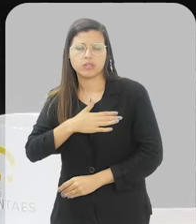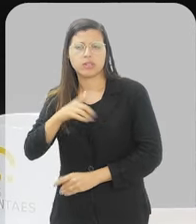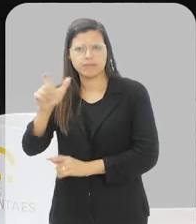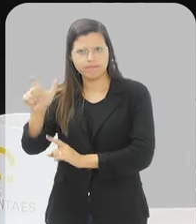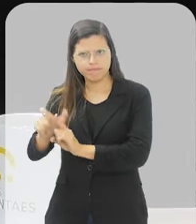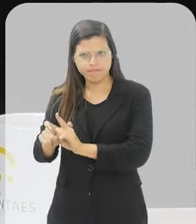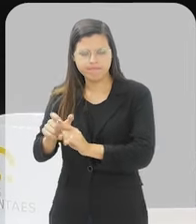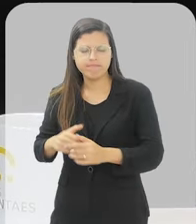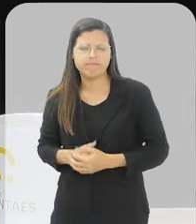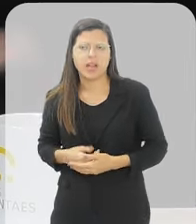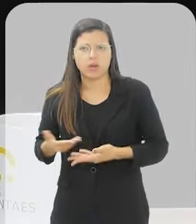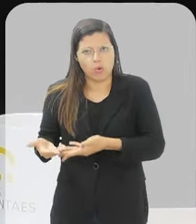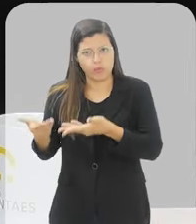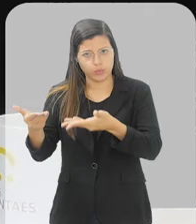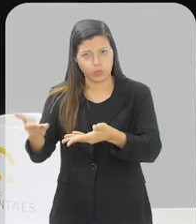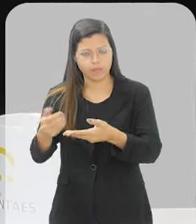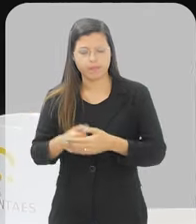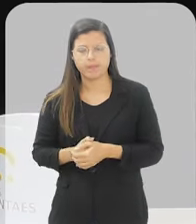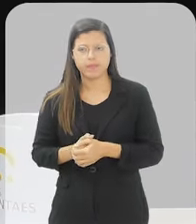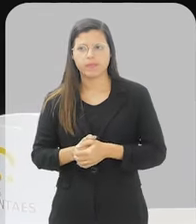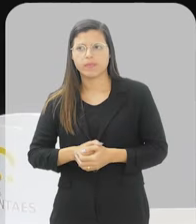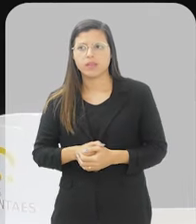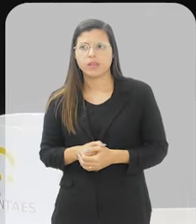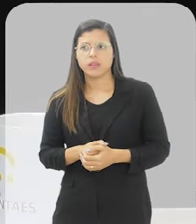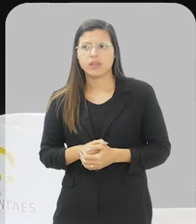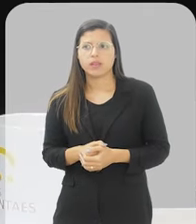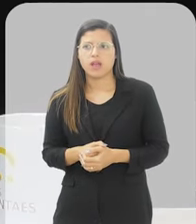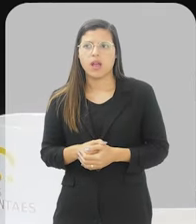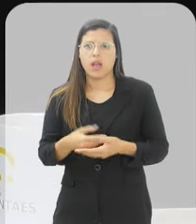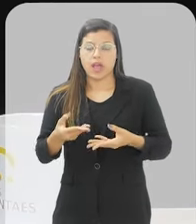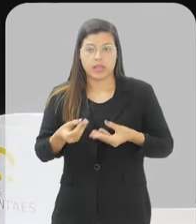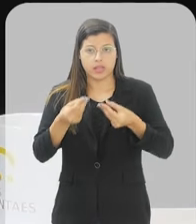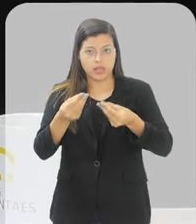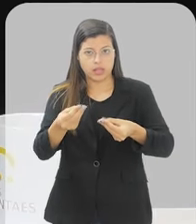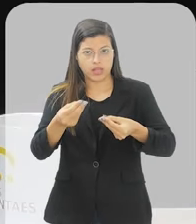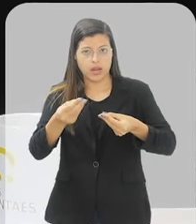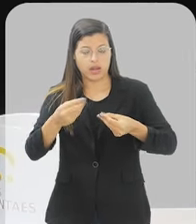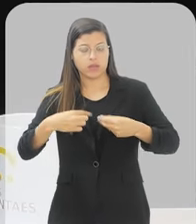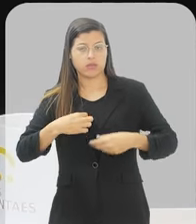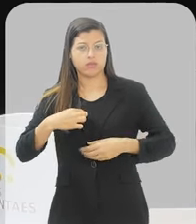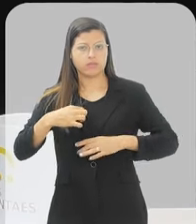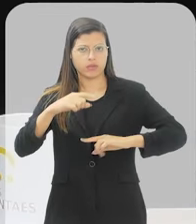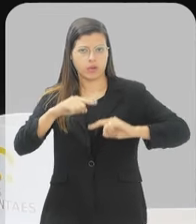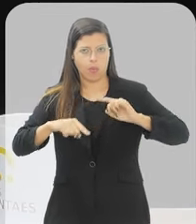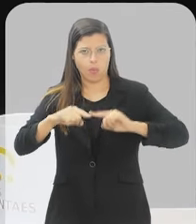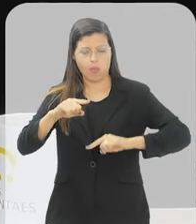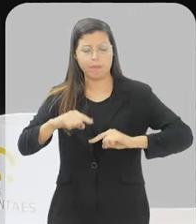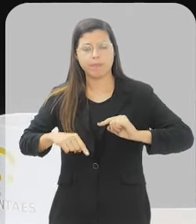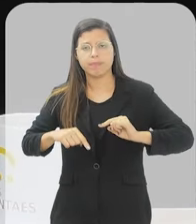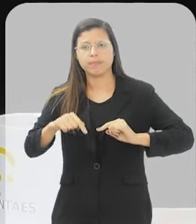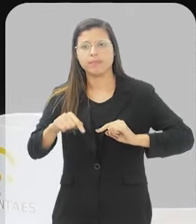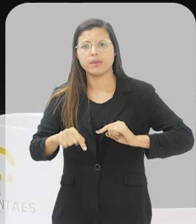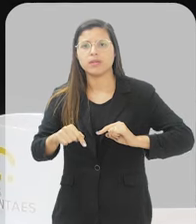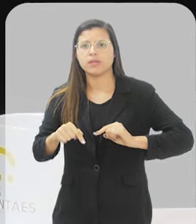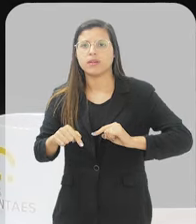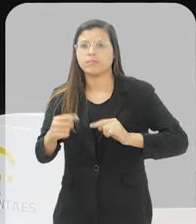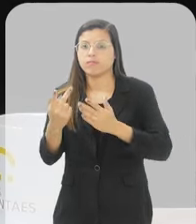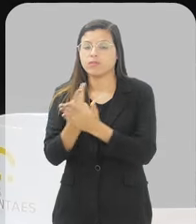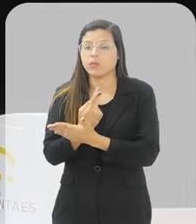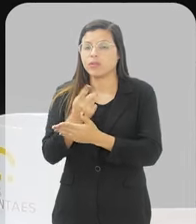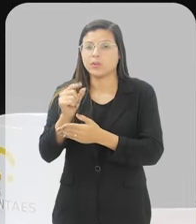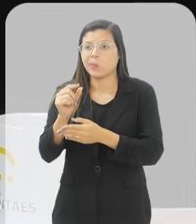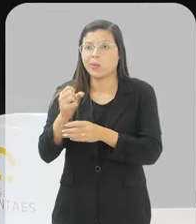foi quando ele me convidou, passando para a entrega do figurino. Nesse mesmo ano aconteceu uma coisa